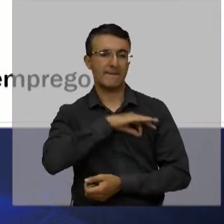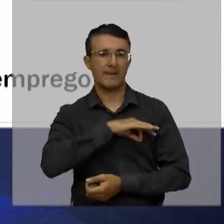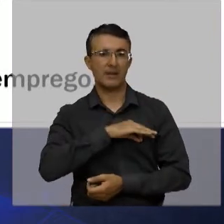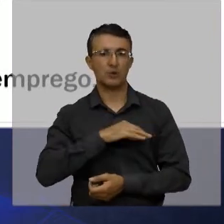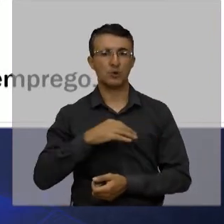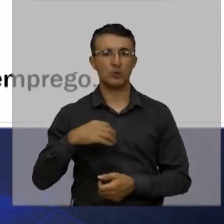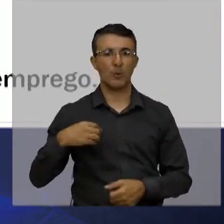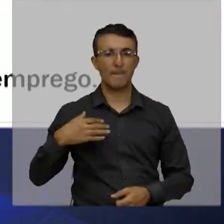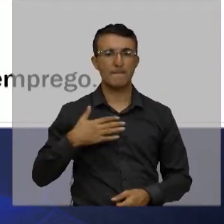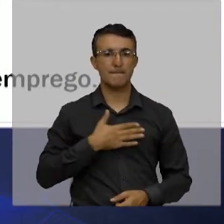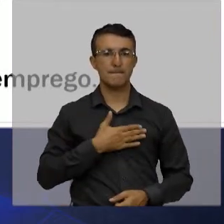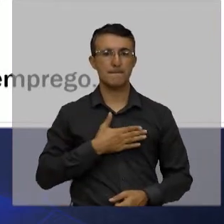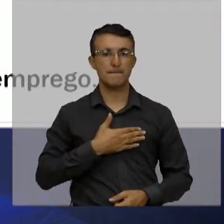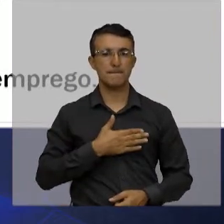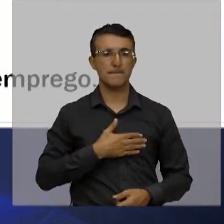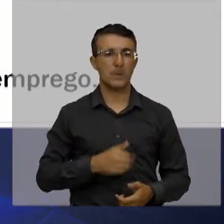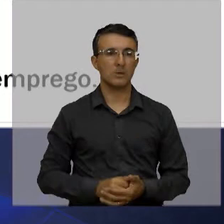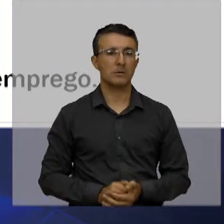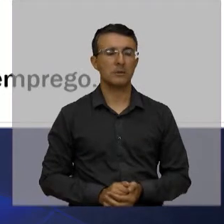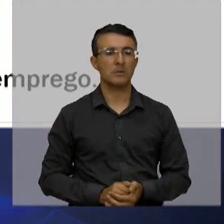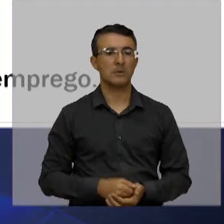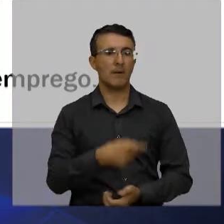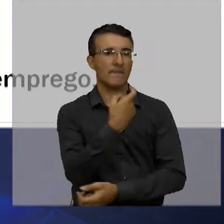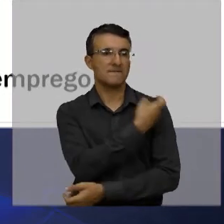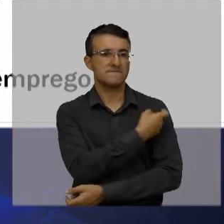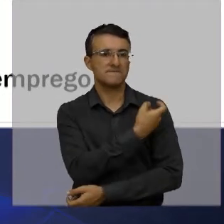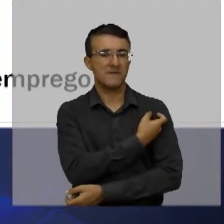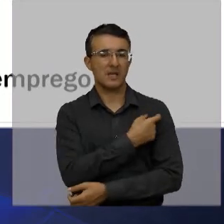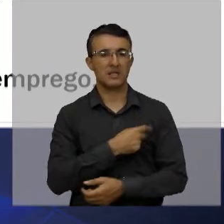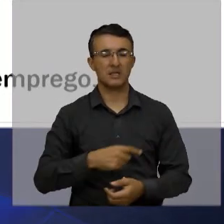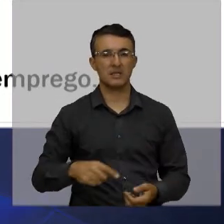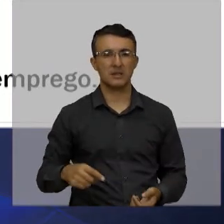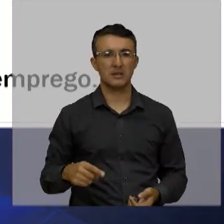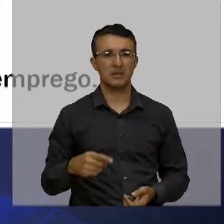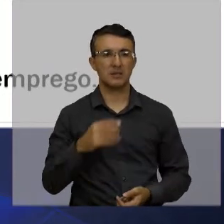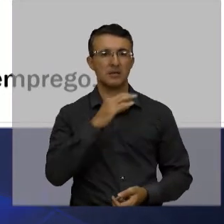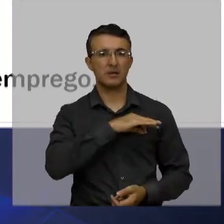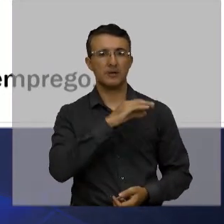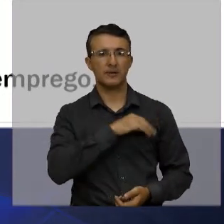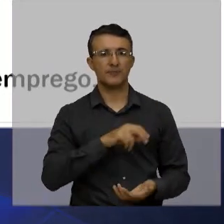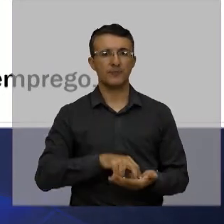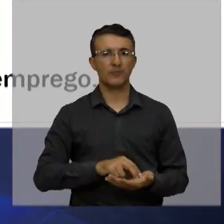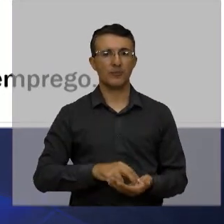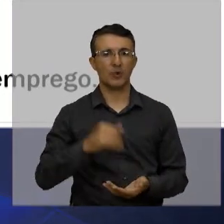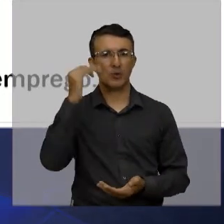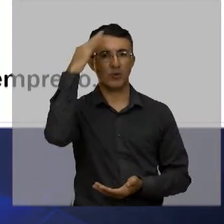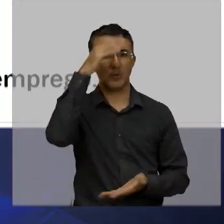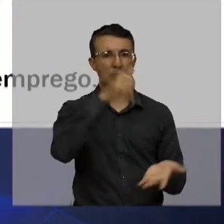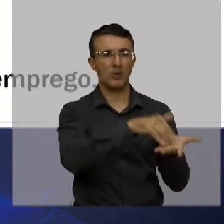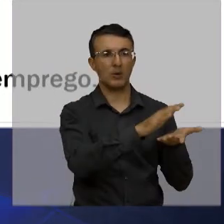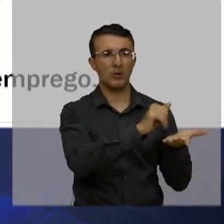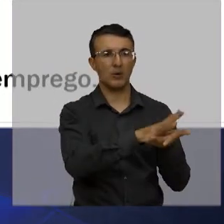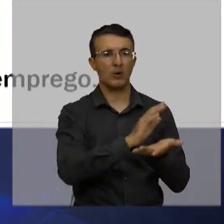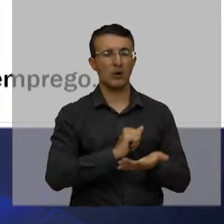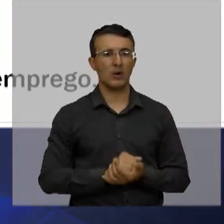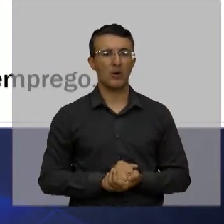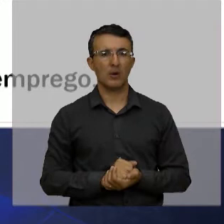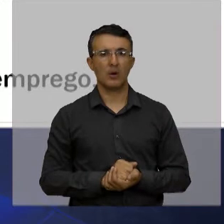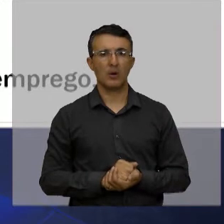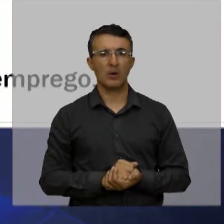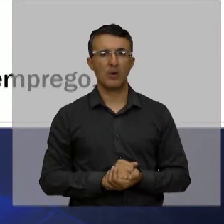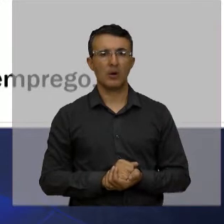do 1º de maio. Vacina já, renda básica, fora Bolsonaro, a renda emergencial de